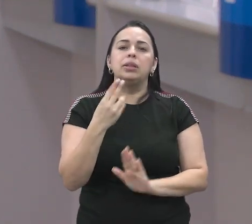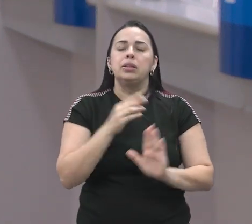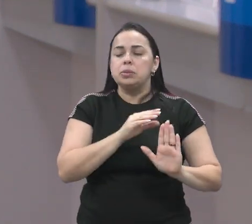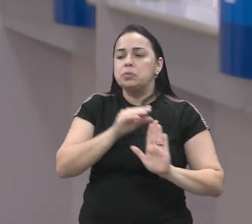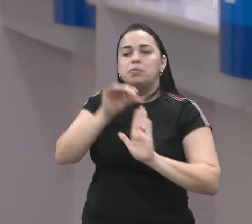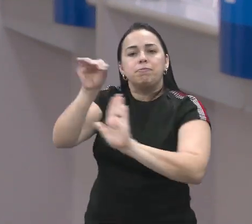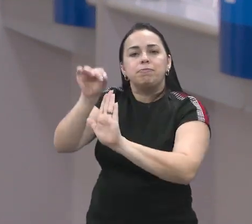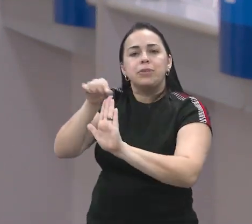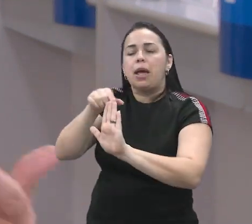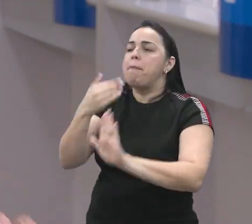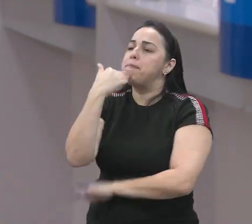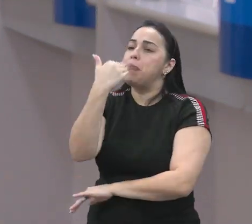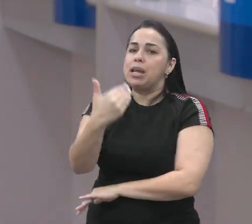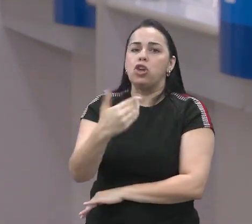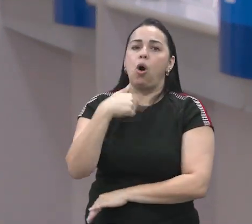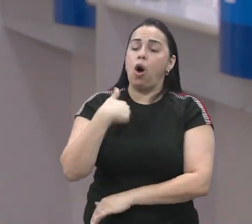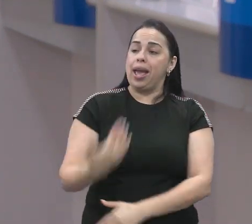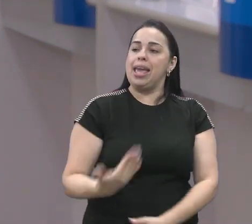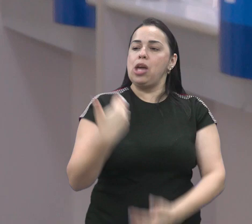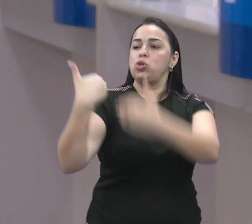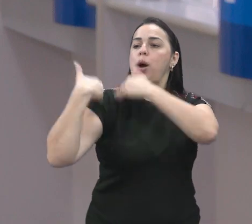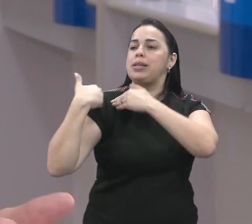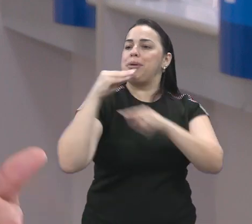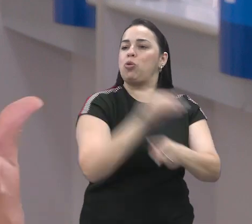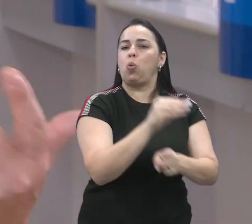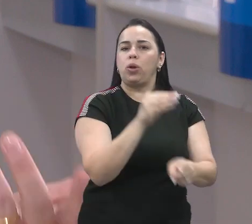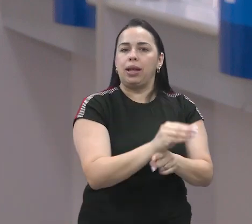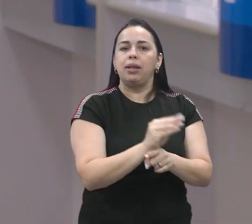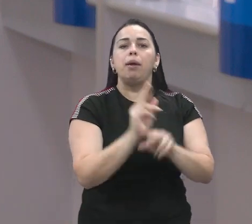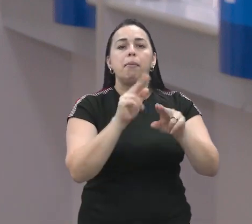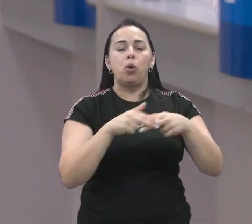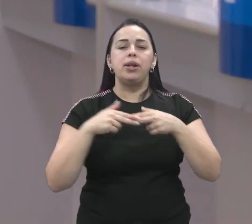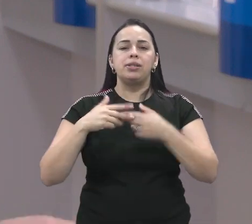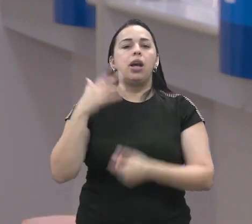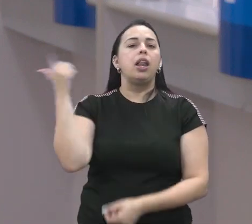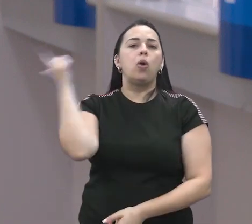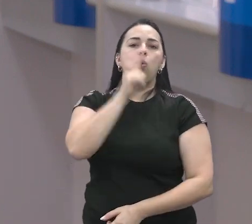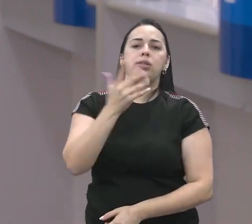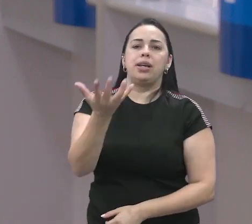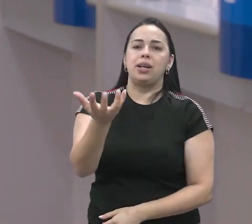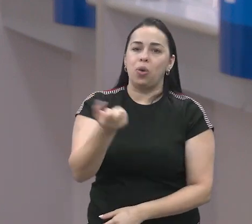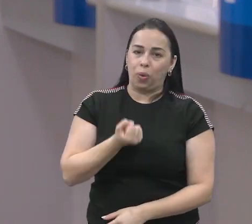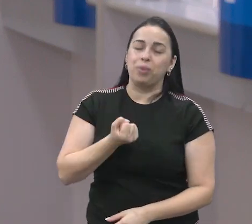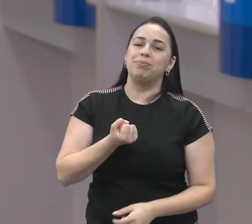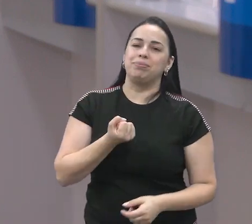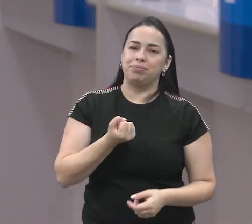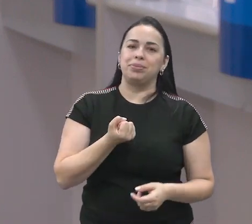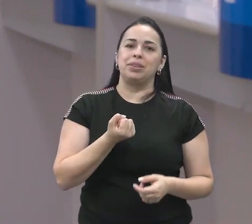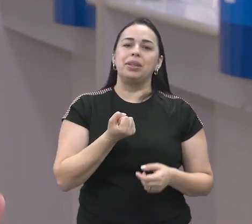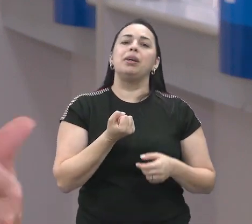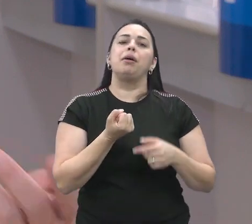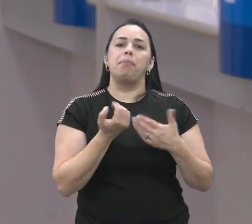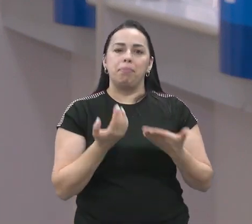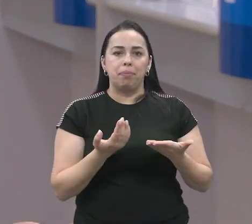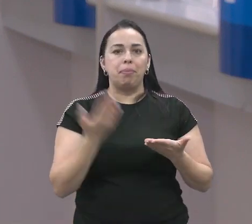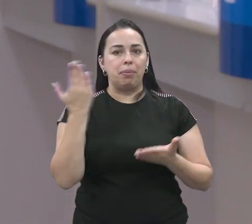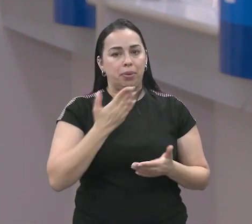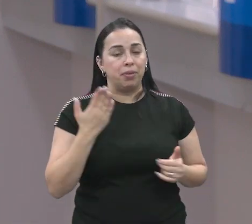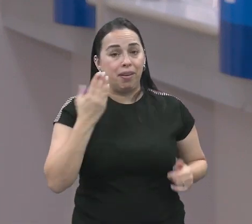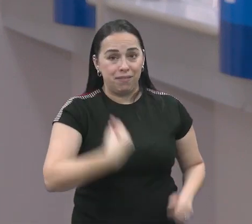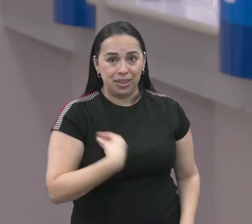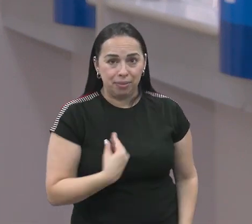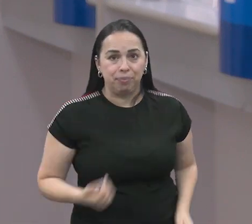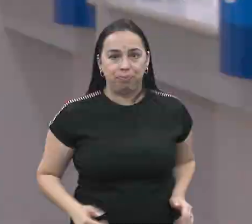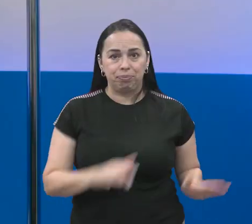procuração pública, né? E aí faz esse pedido. Então, este procurador passa a representar esse beneficiário para fins